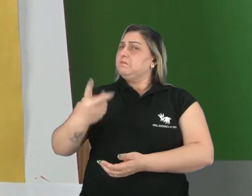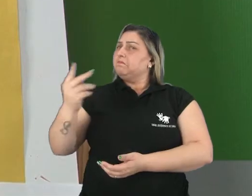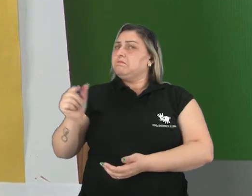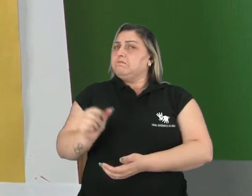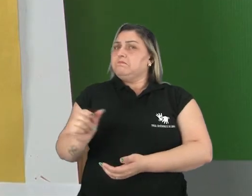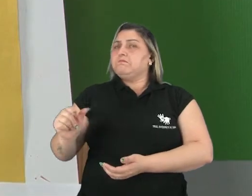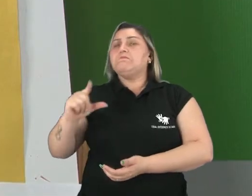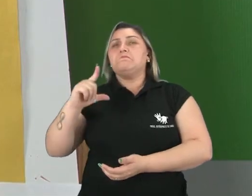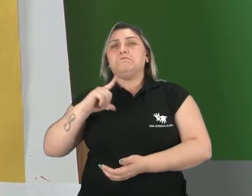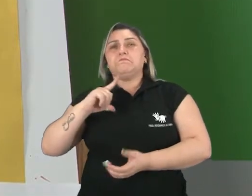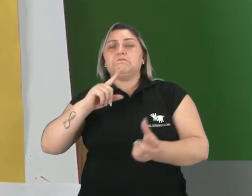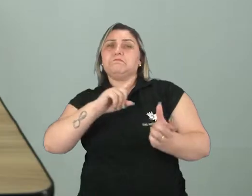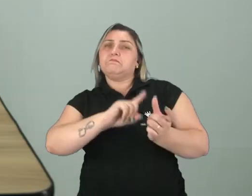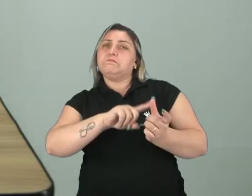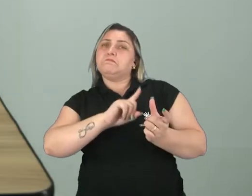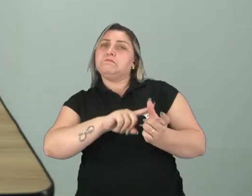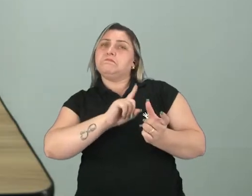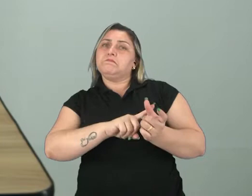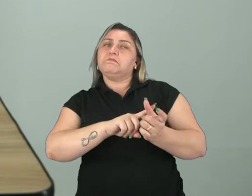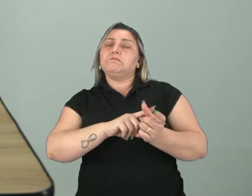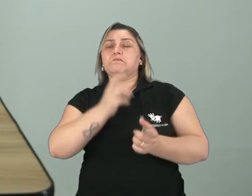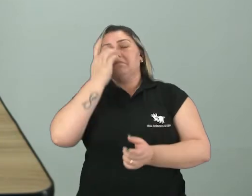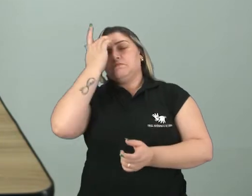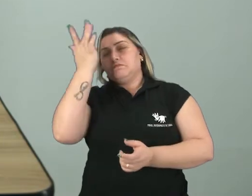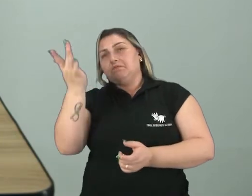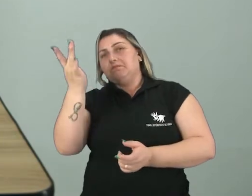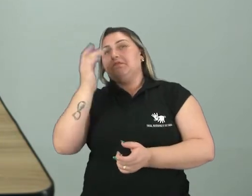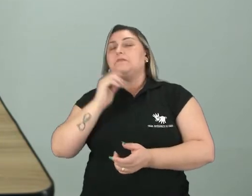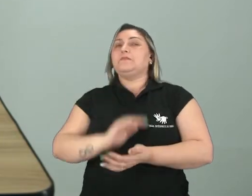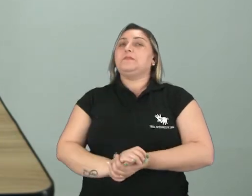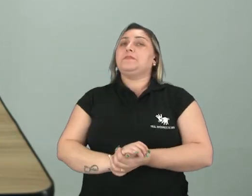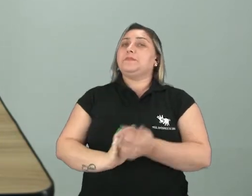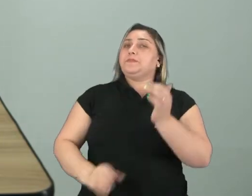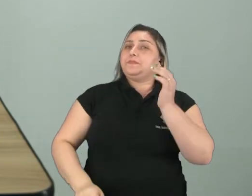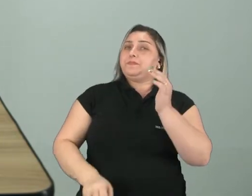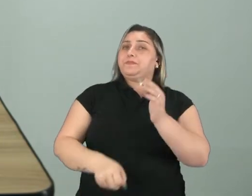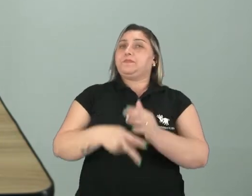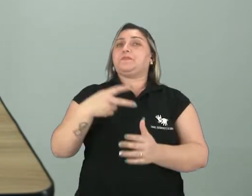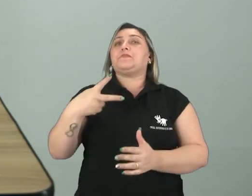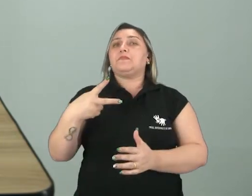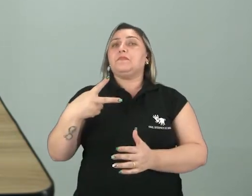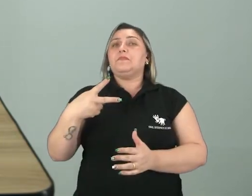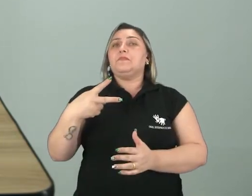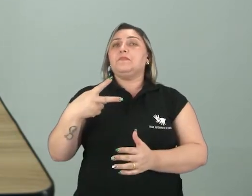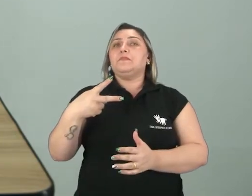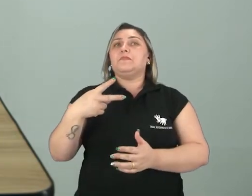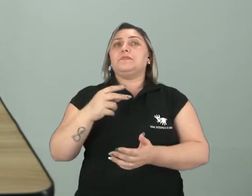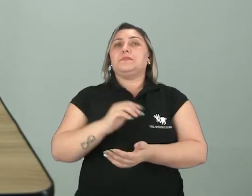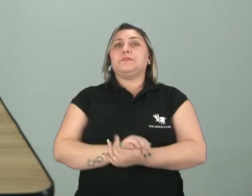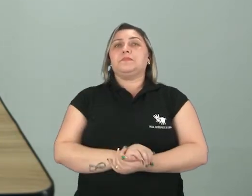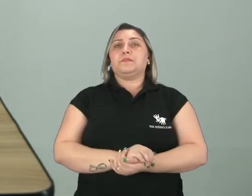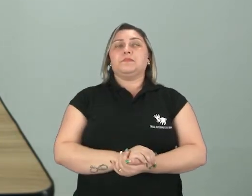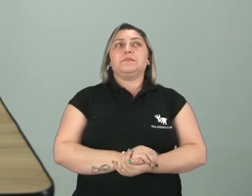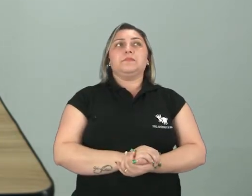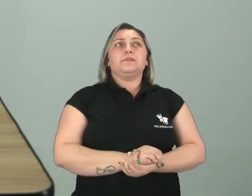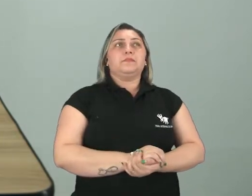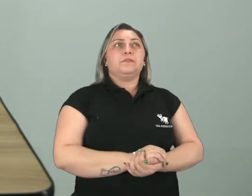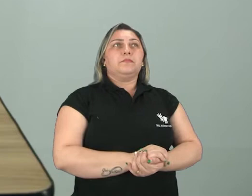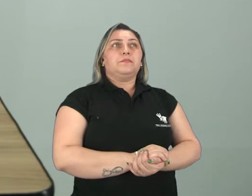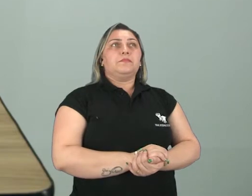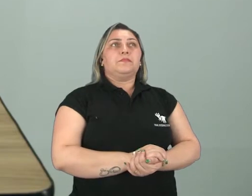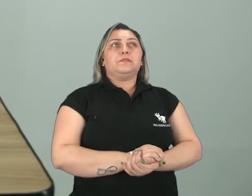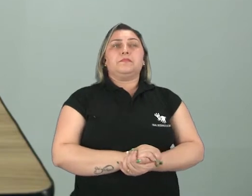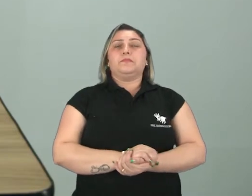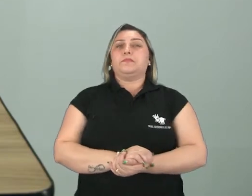a pera pera está muito fácil quantos sons tem essa palavra pera